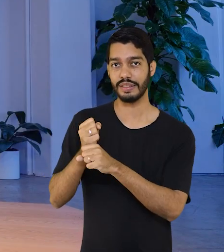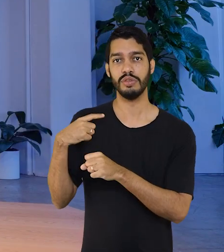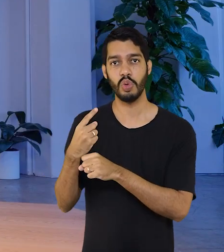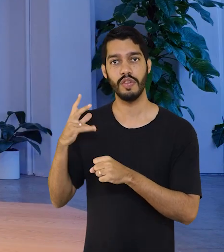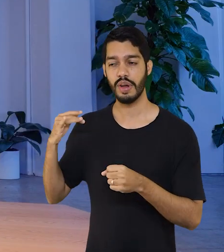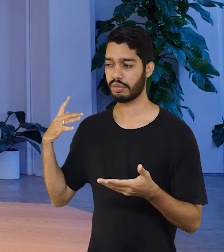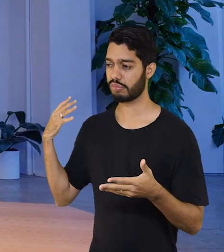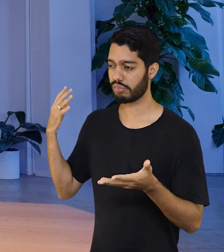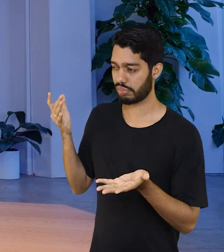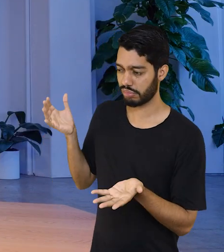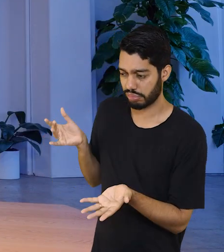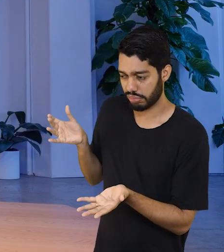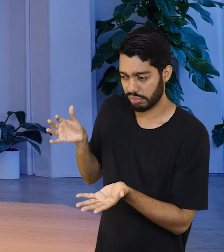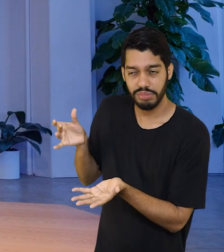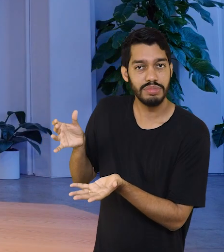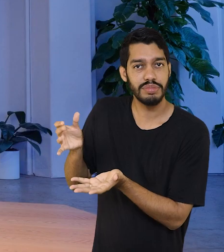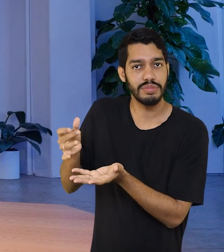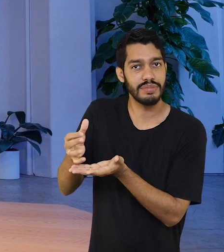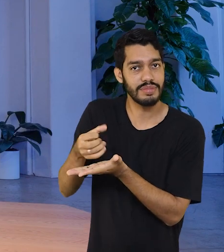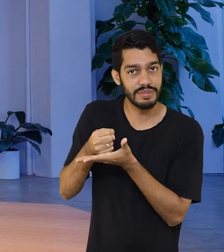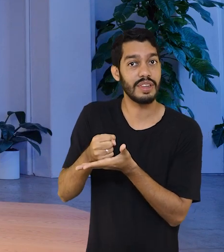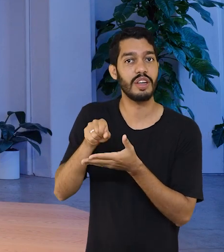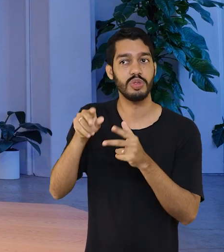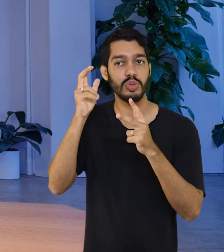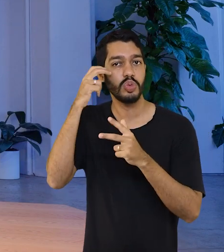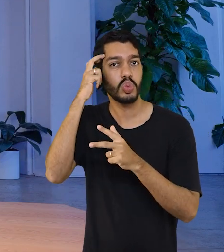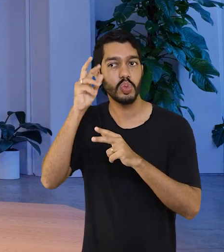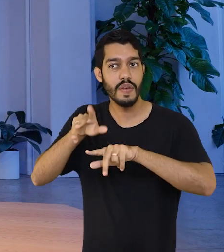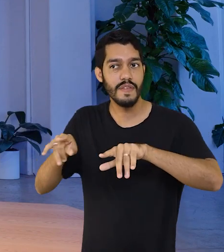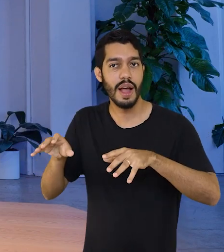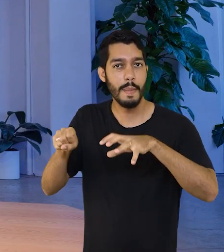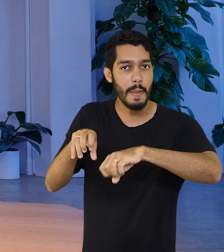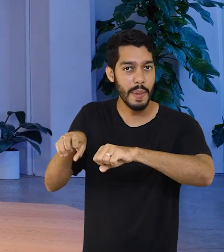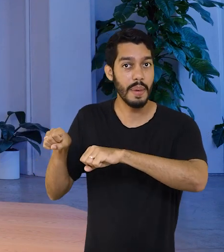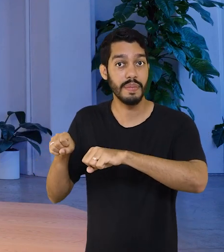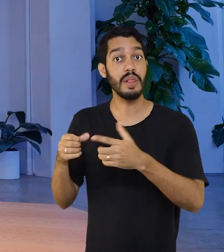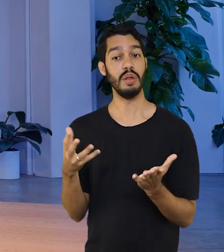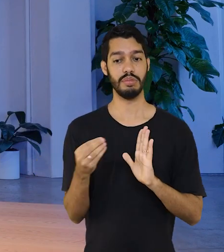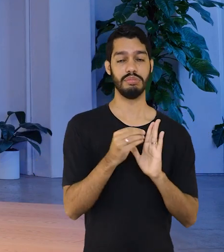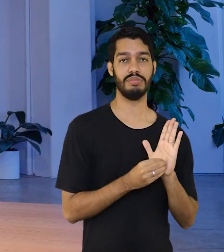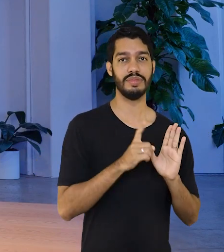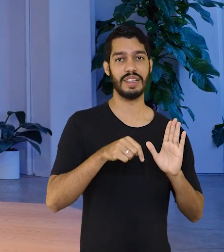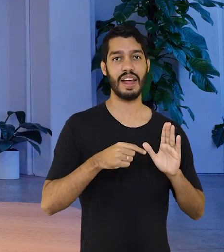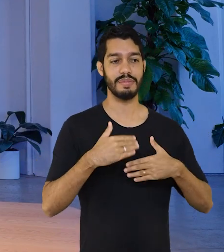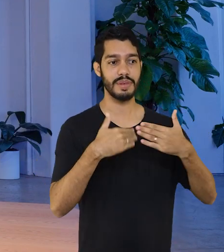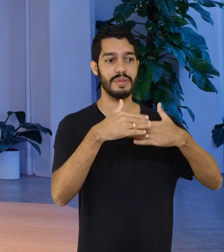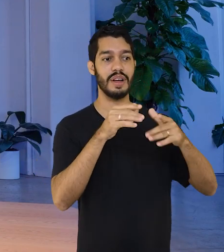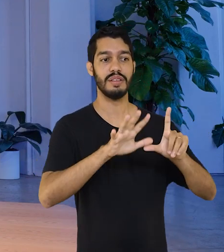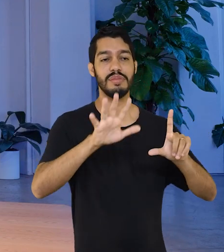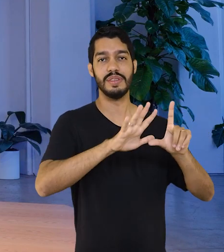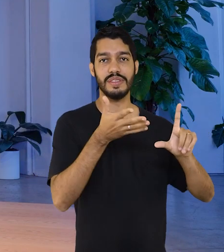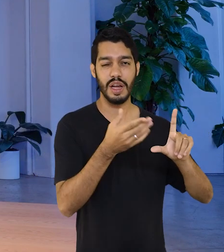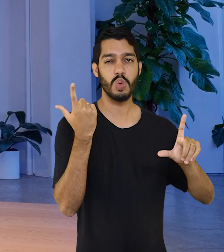imagina, nesses 10 anos a gente foi acumulando um banco de dados proprietário, que é esse mapa da cultura, e agora a gente tem evoluído muito a experiência